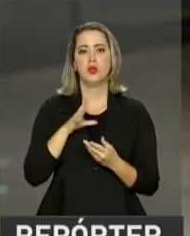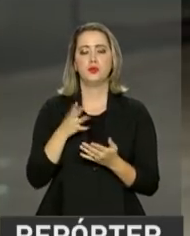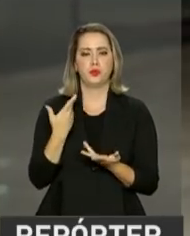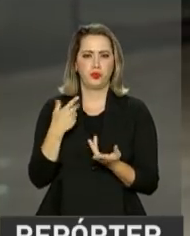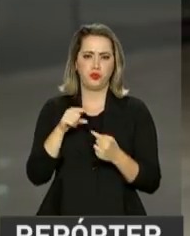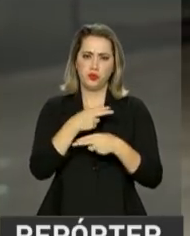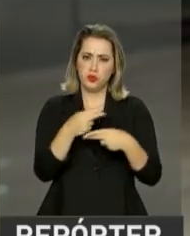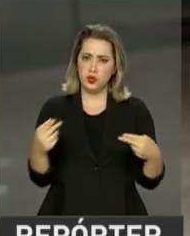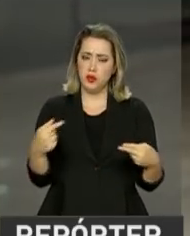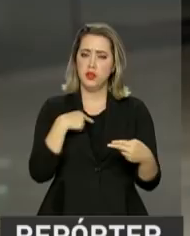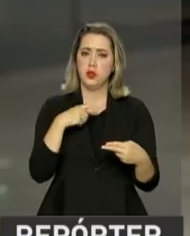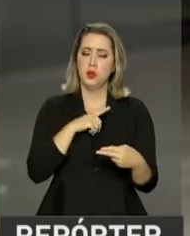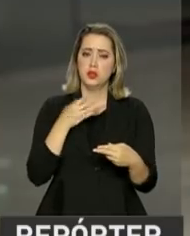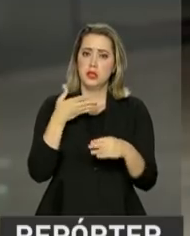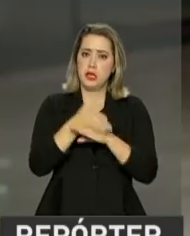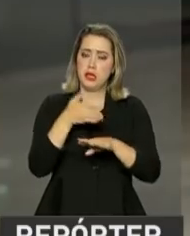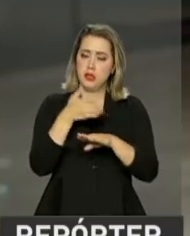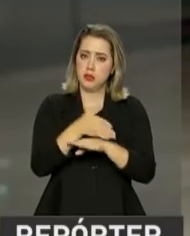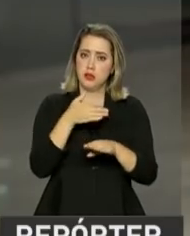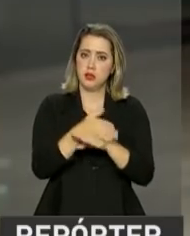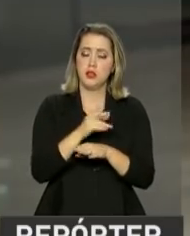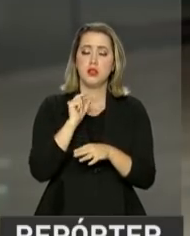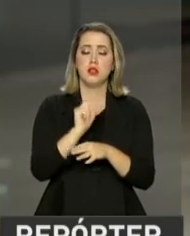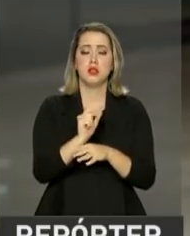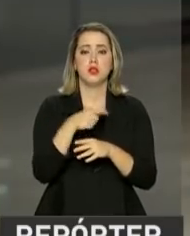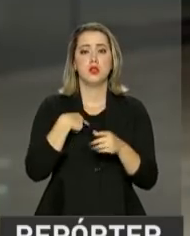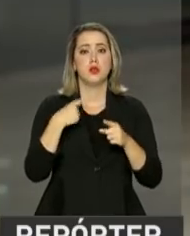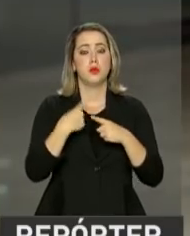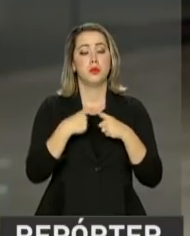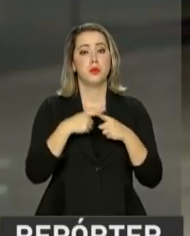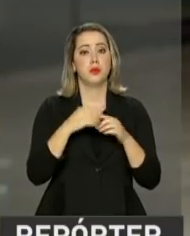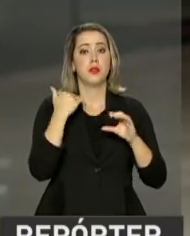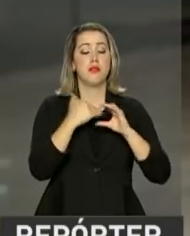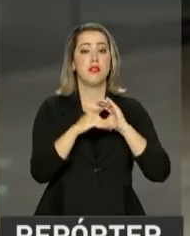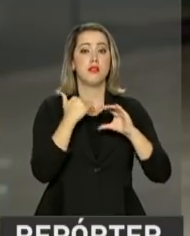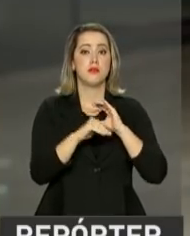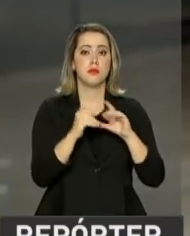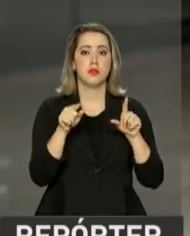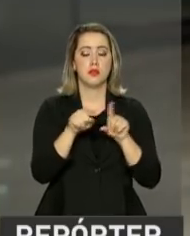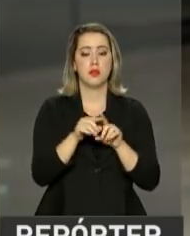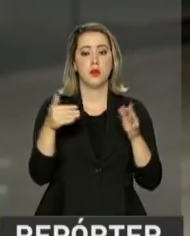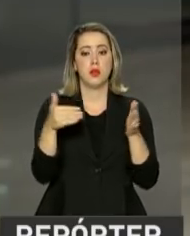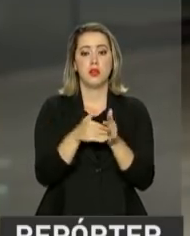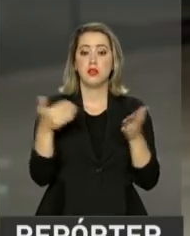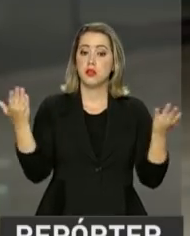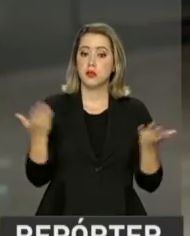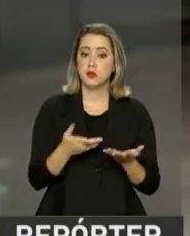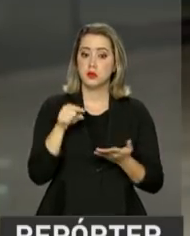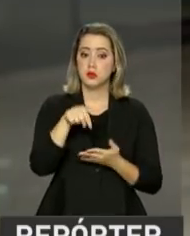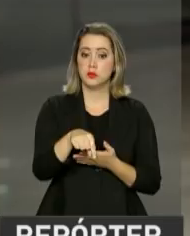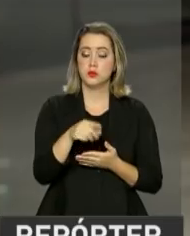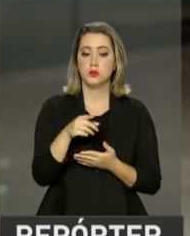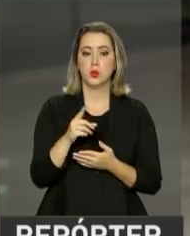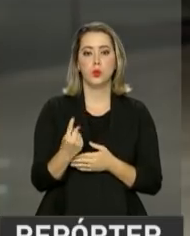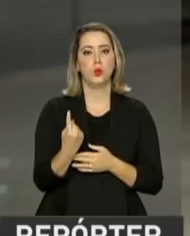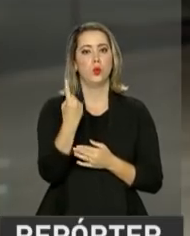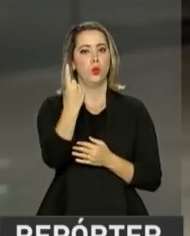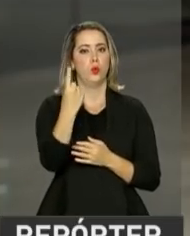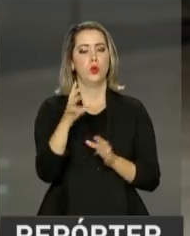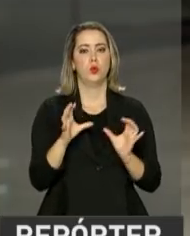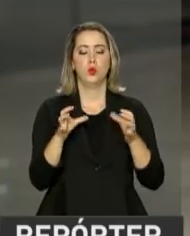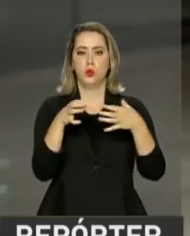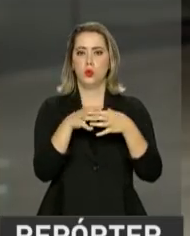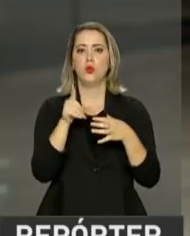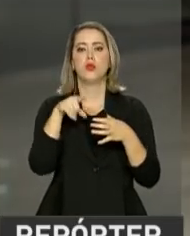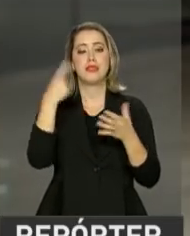arquivos infectados entram nos computadores por meio dos e-mails. Até agora, o único órgão do governo federal onde